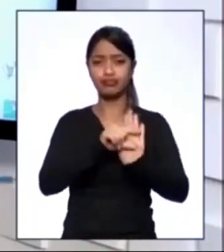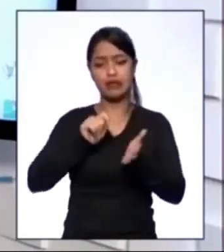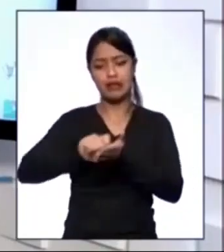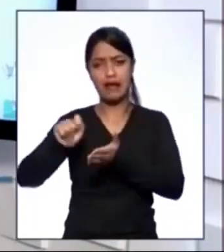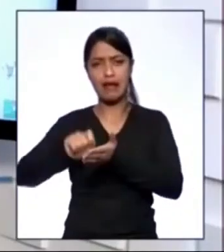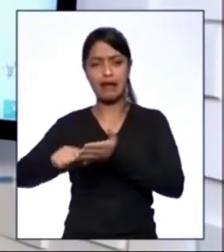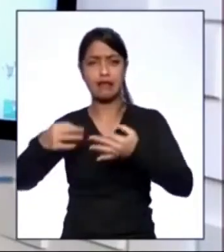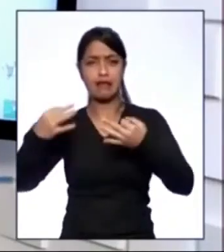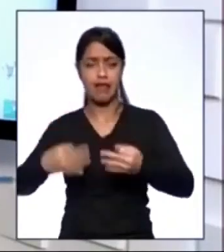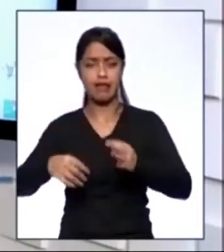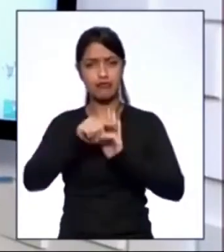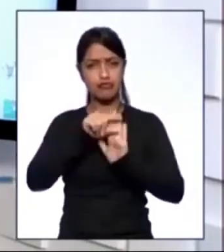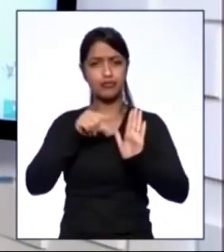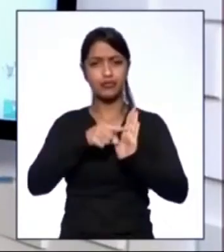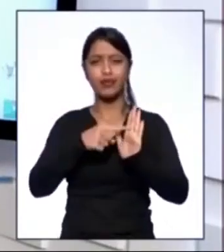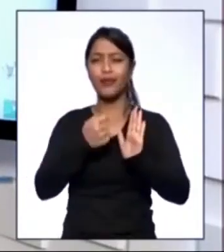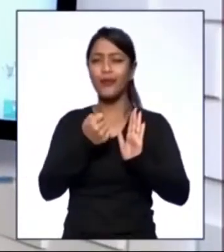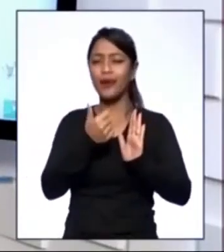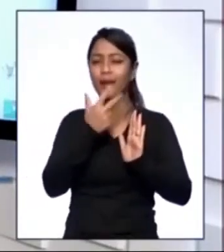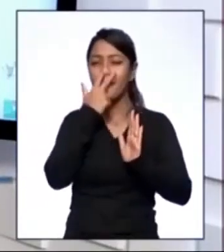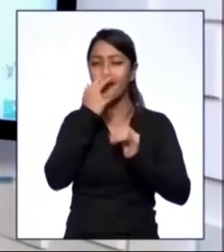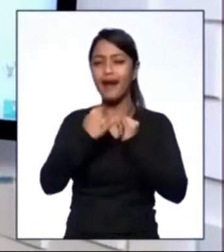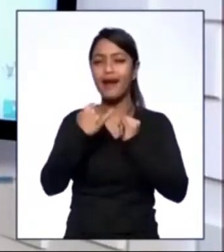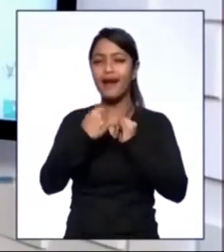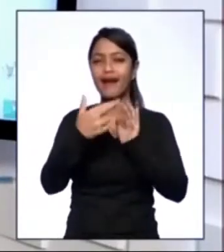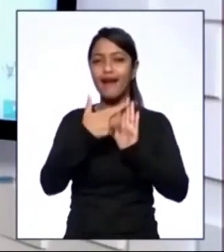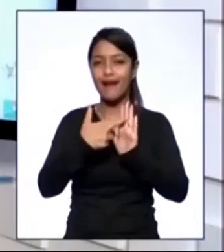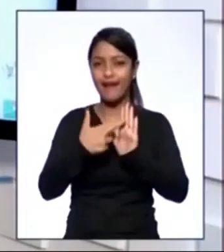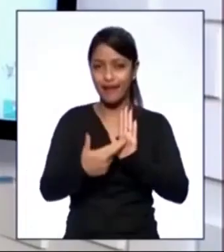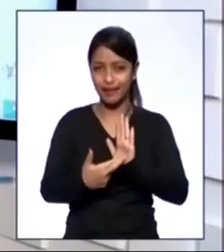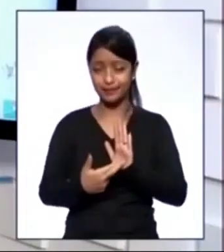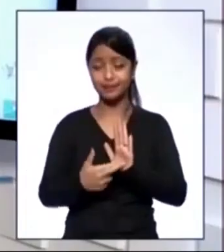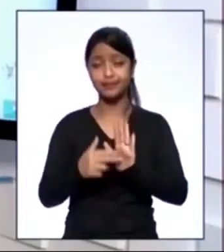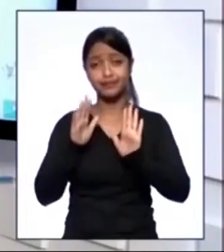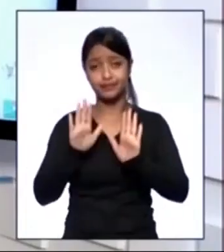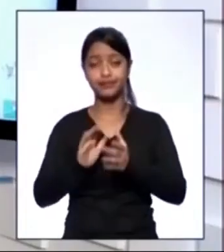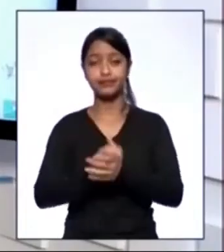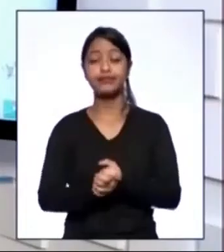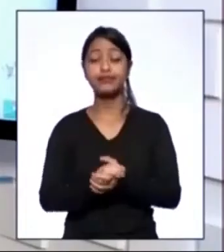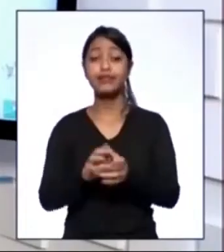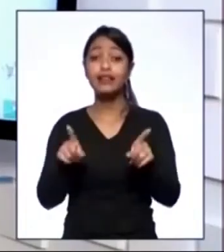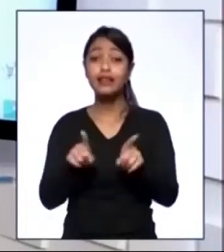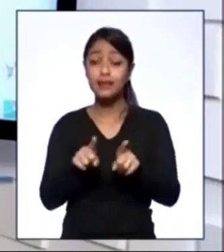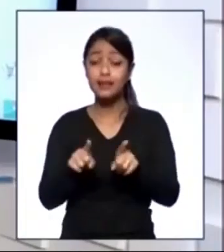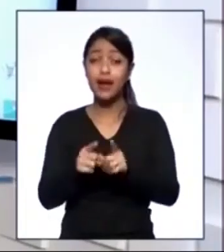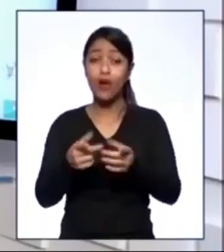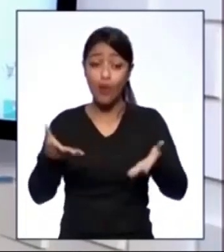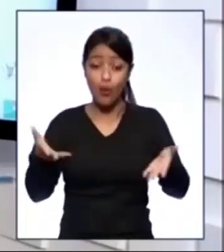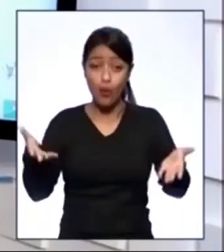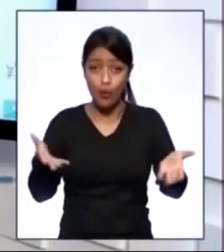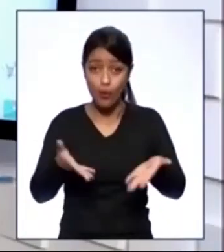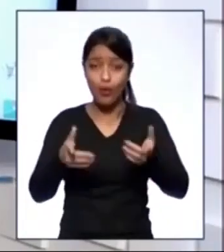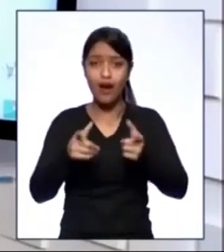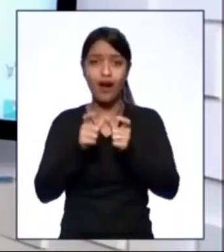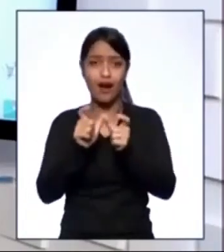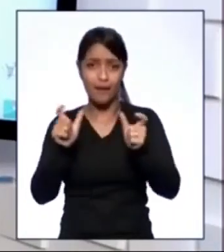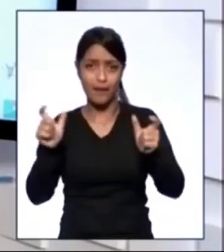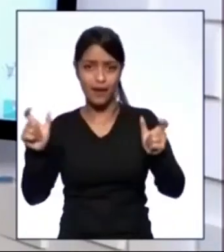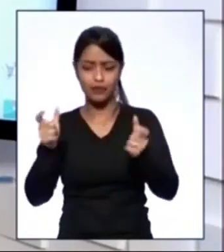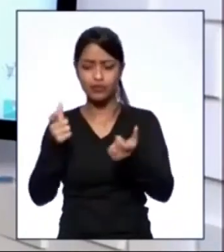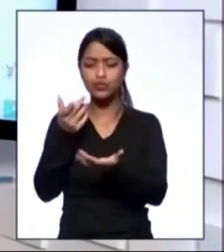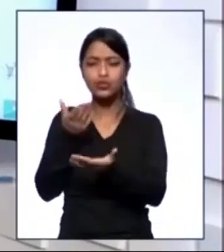de regulamentação, a gramática ela também hoje se dedica a entender que existem fatores que